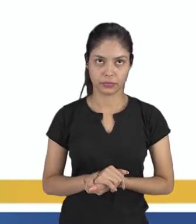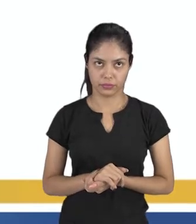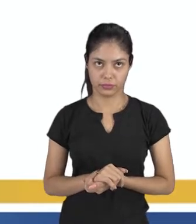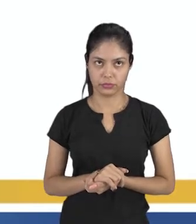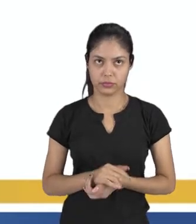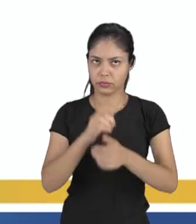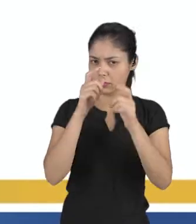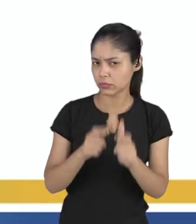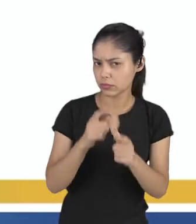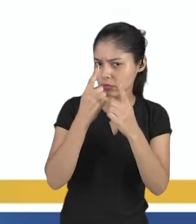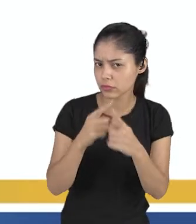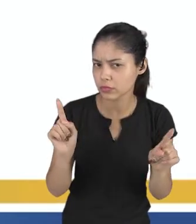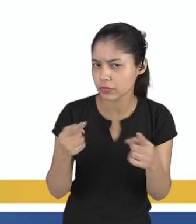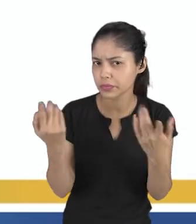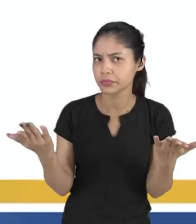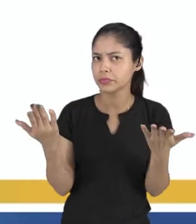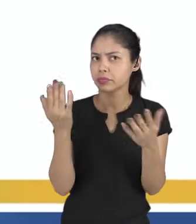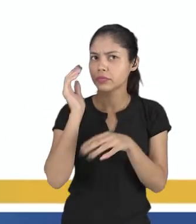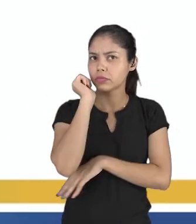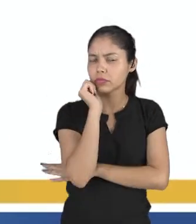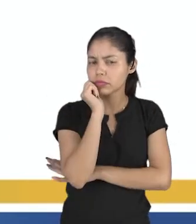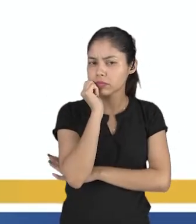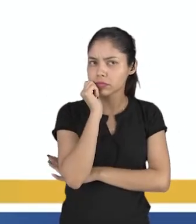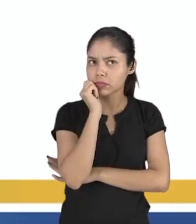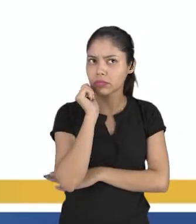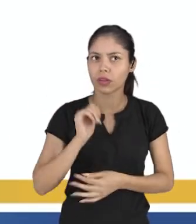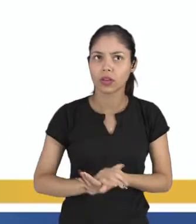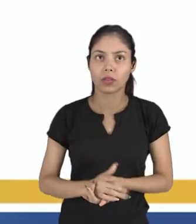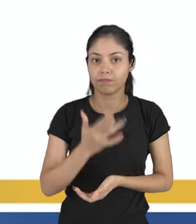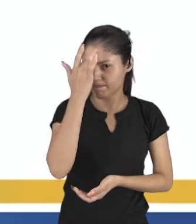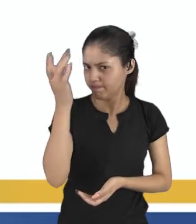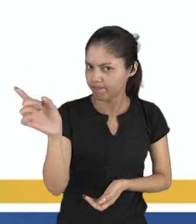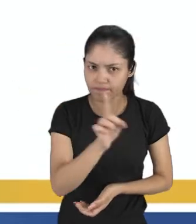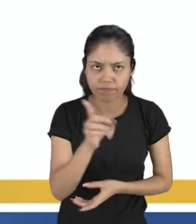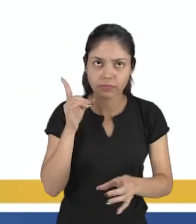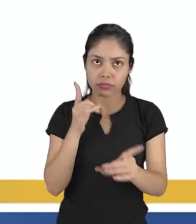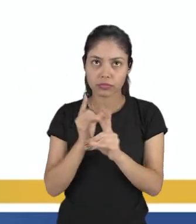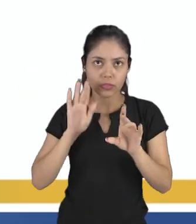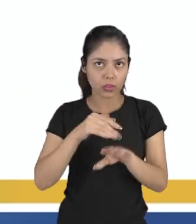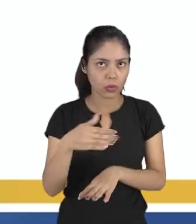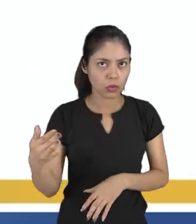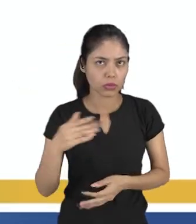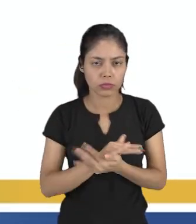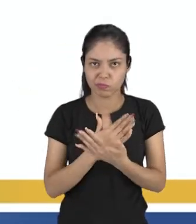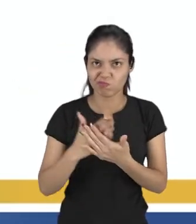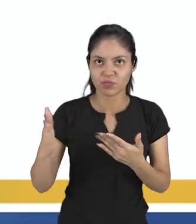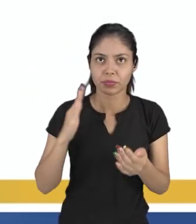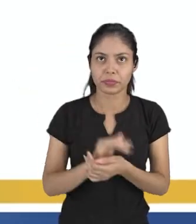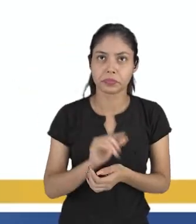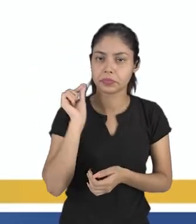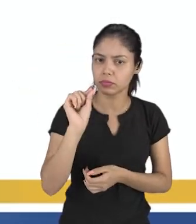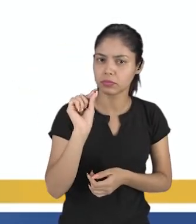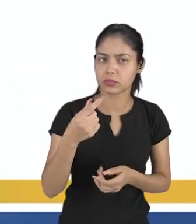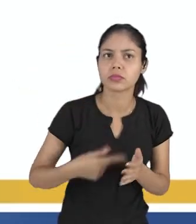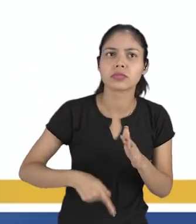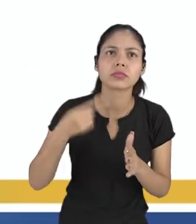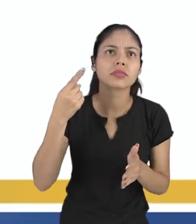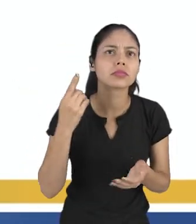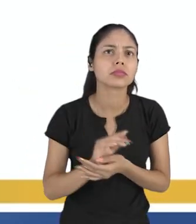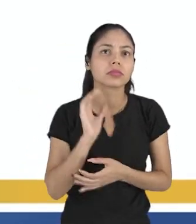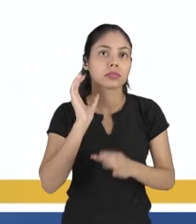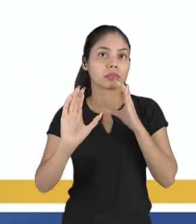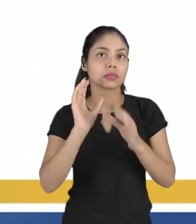Então, de onde veio a música? Não é fácil identificar quando a música começou, quem foi o